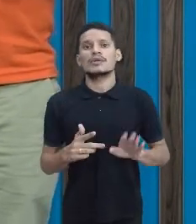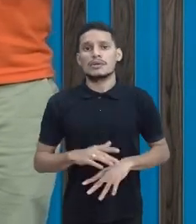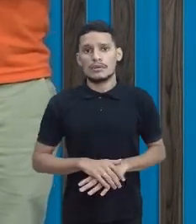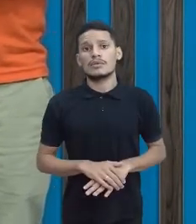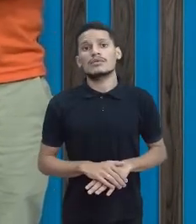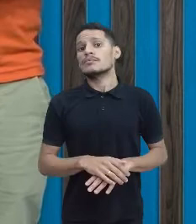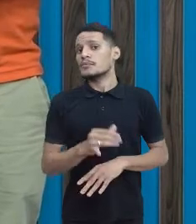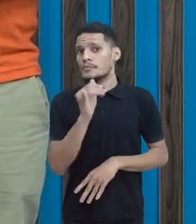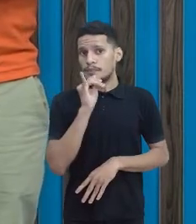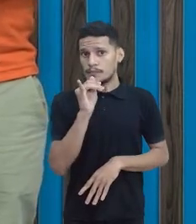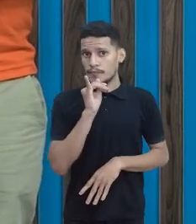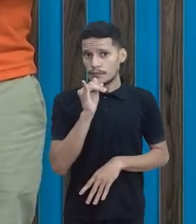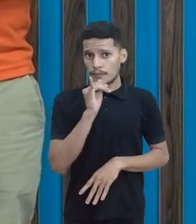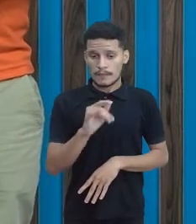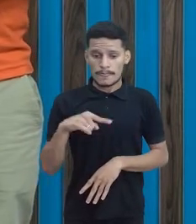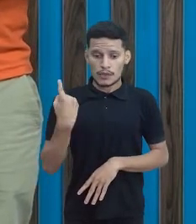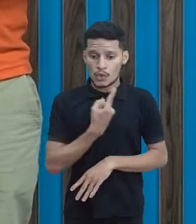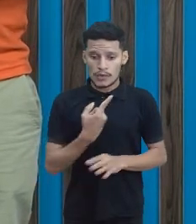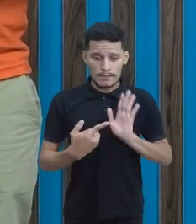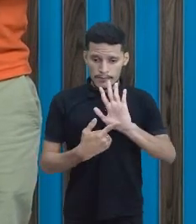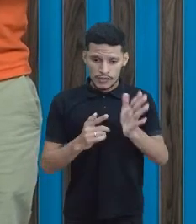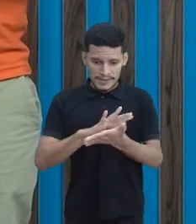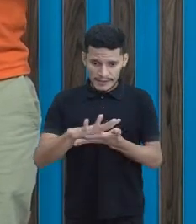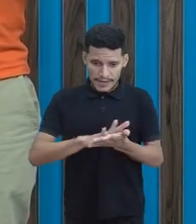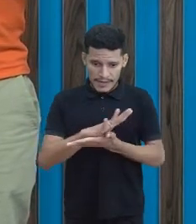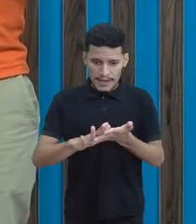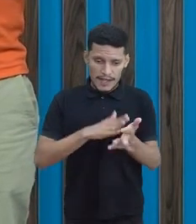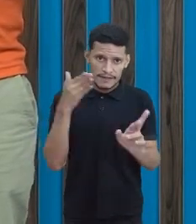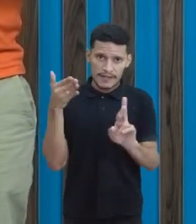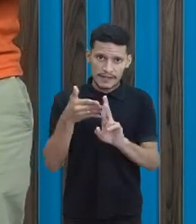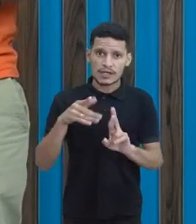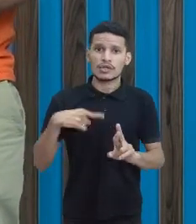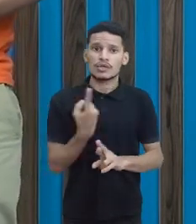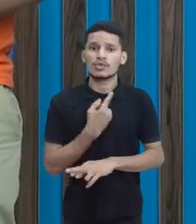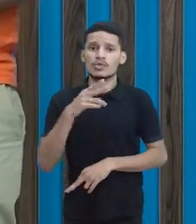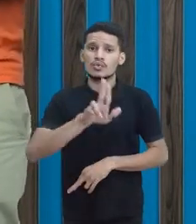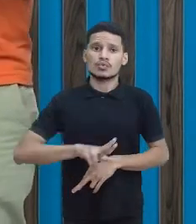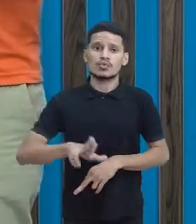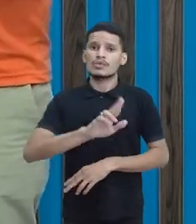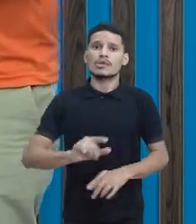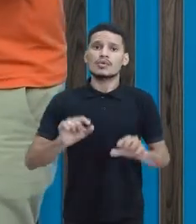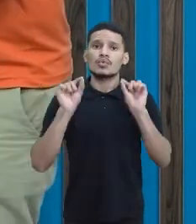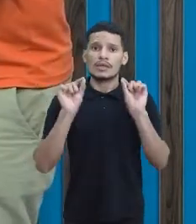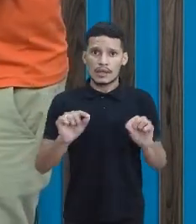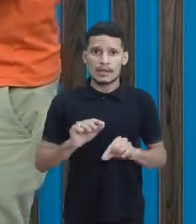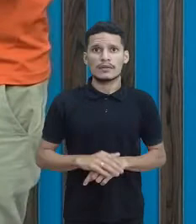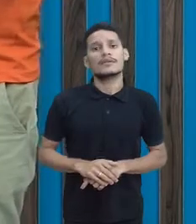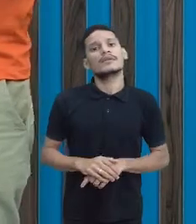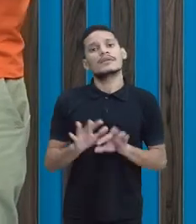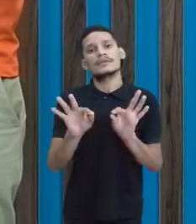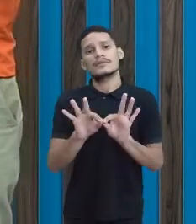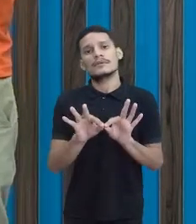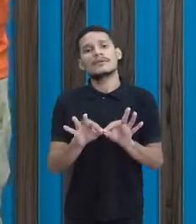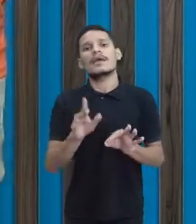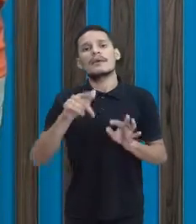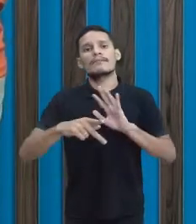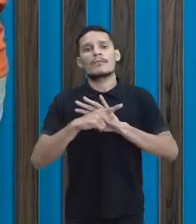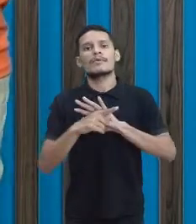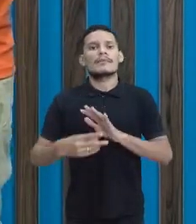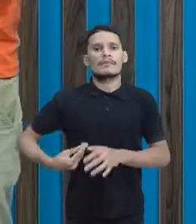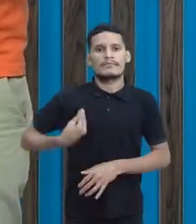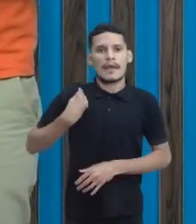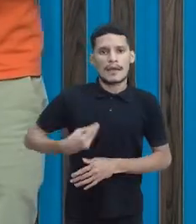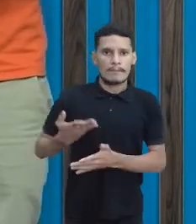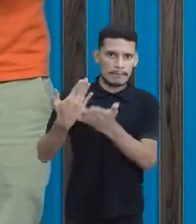como na maioria das vezes a gente não menciona a referência temporal, a gente vai usar a maioria das vezes o Present